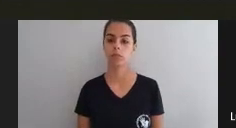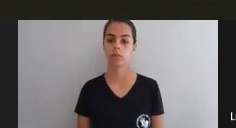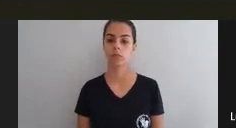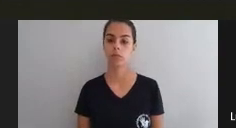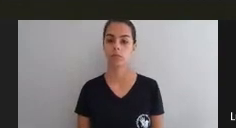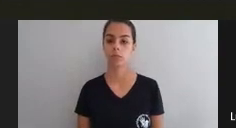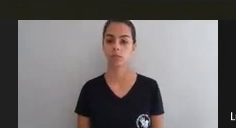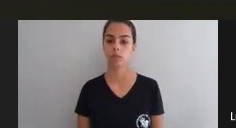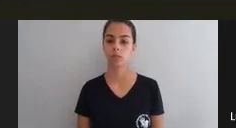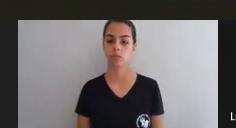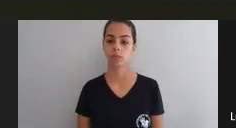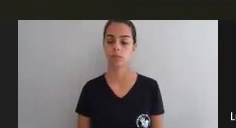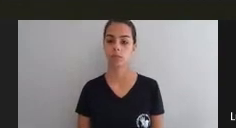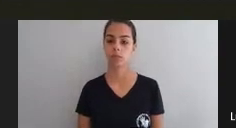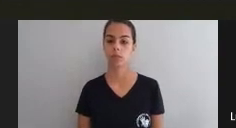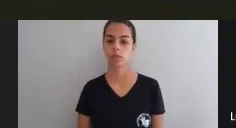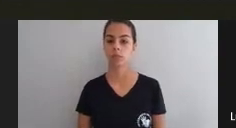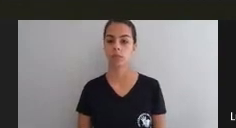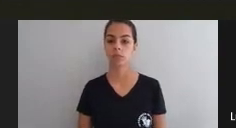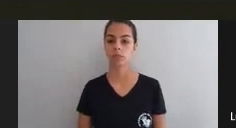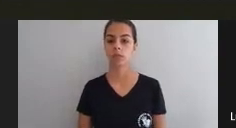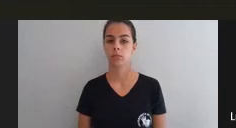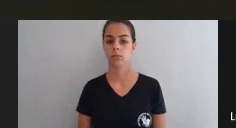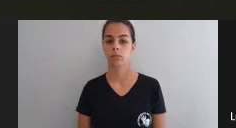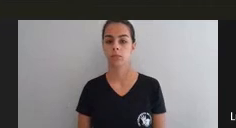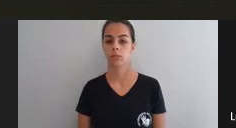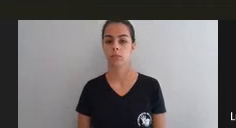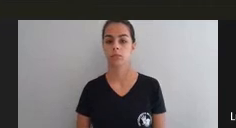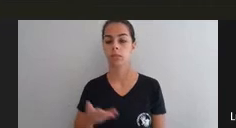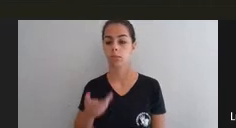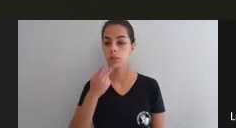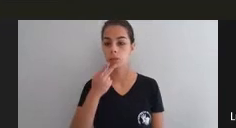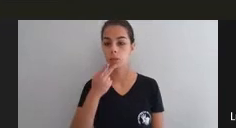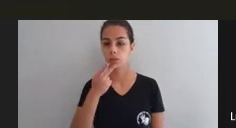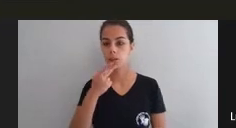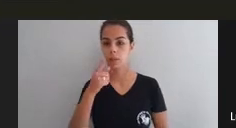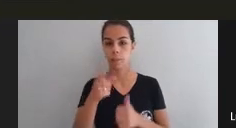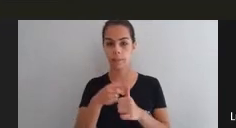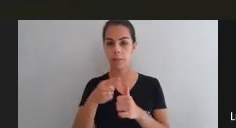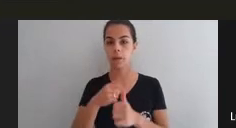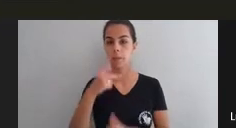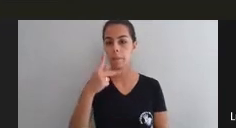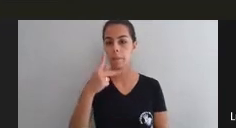Então, eu vou chamar esse primeiro ponto de ponto PV.